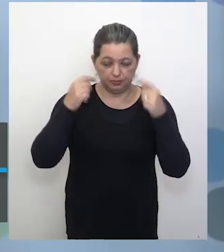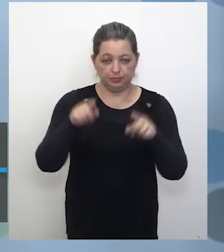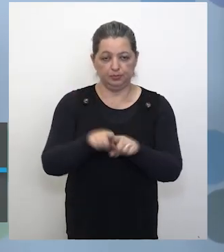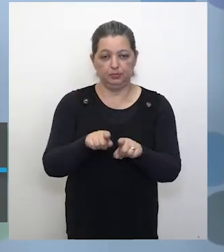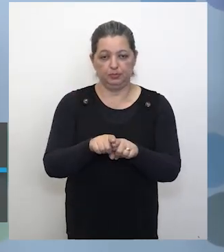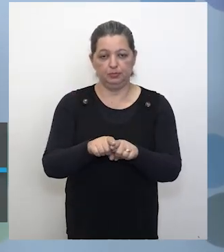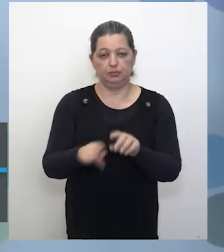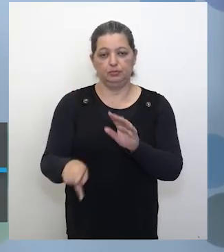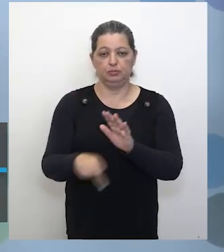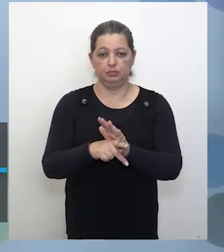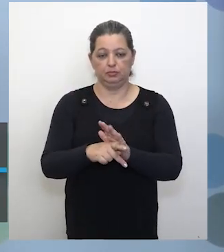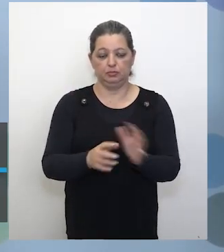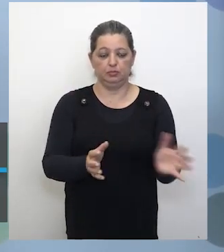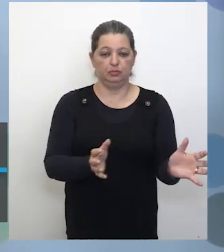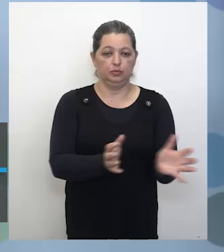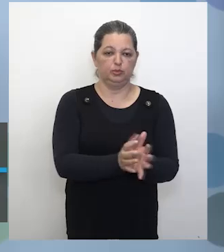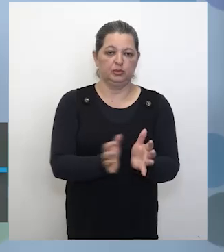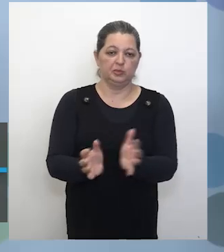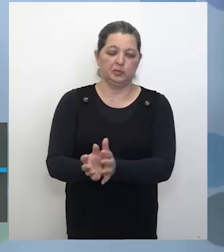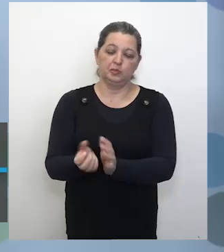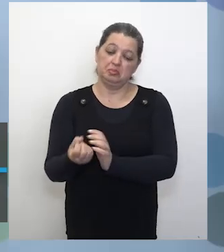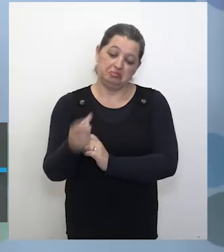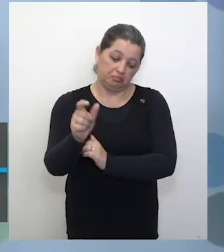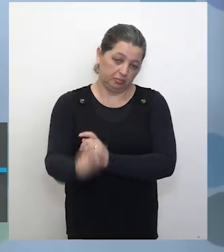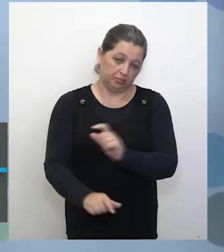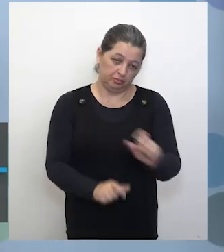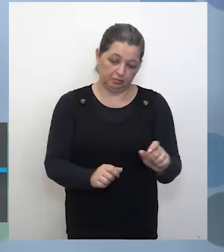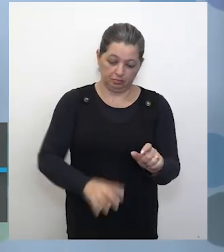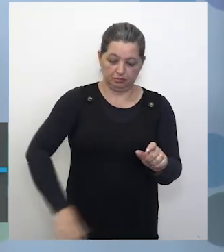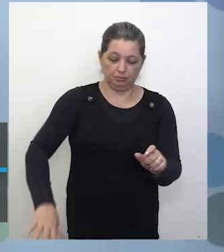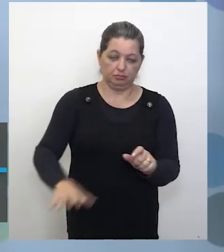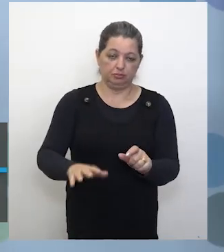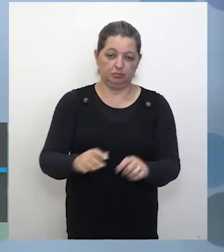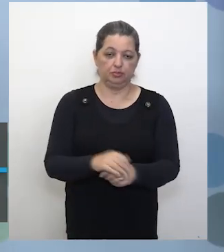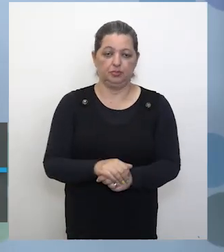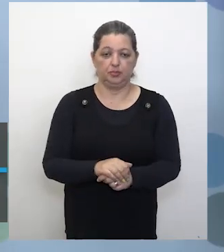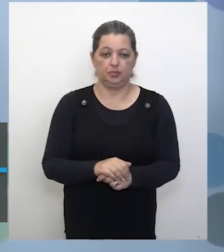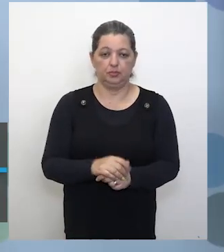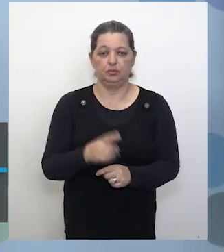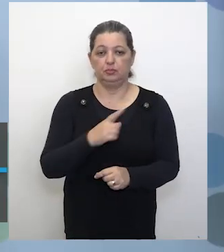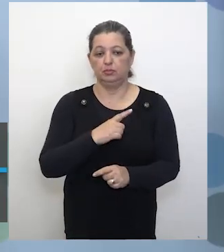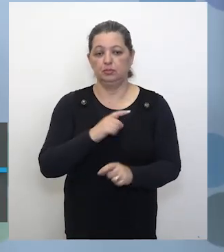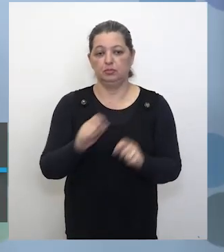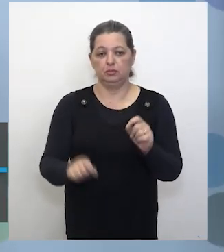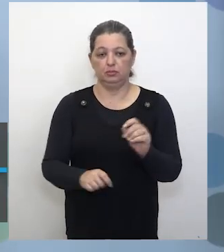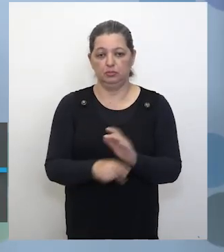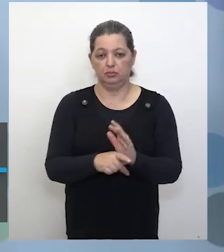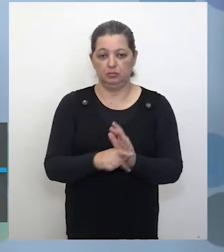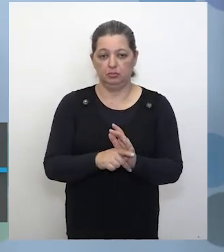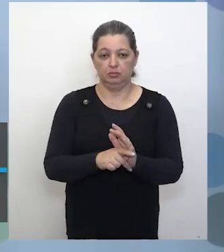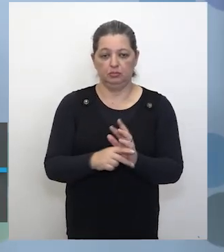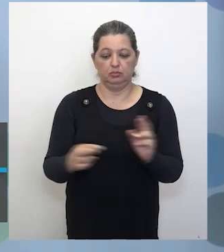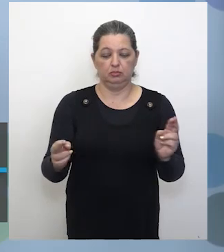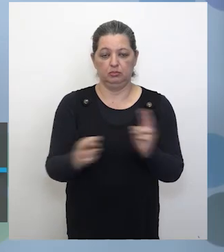um indivíduo ou de um grupo a um determinado espaço geográfico que está submetido a determinadas relações de poder e que